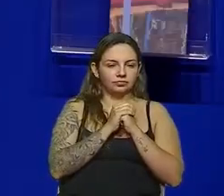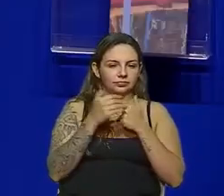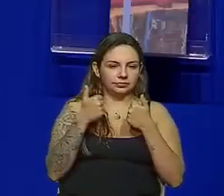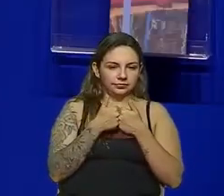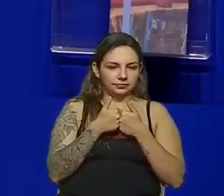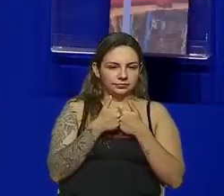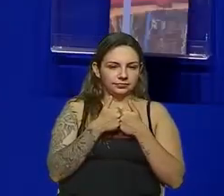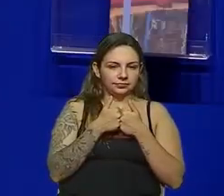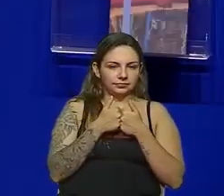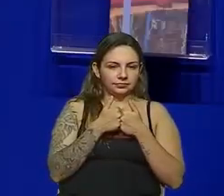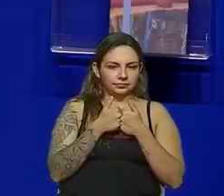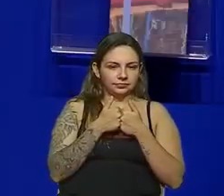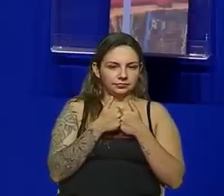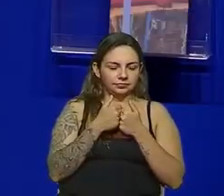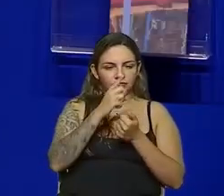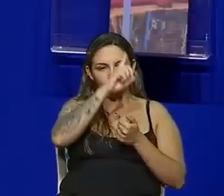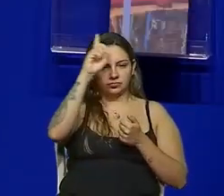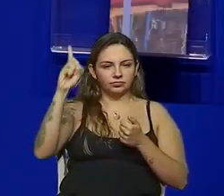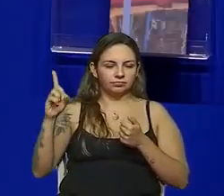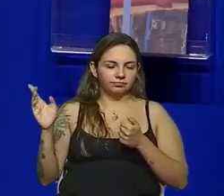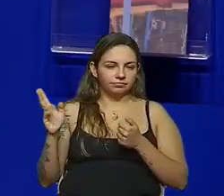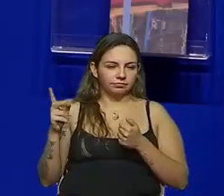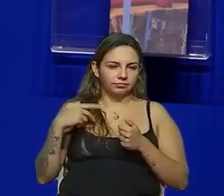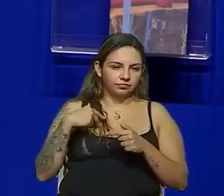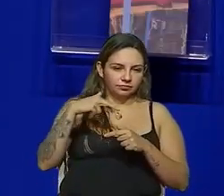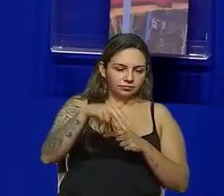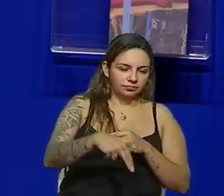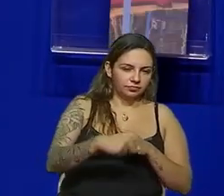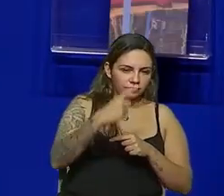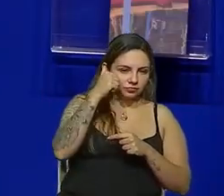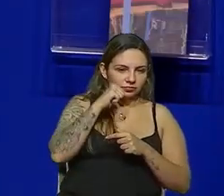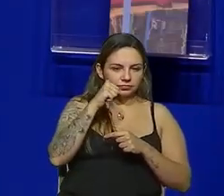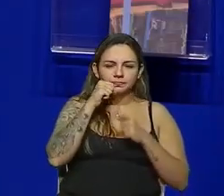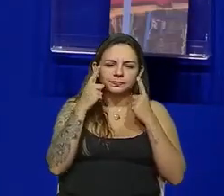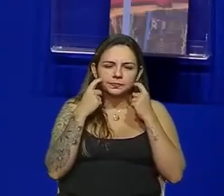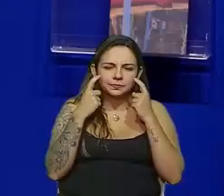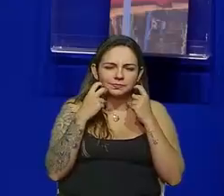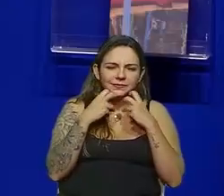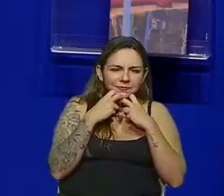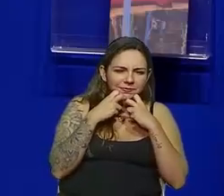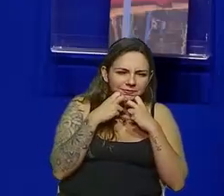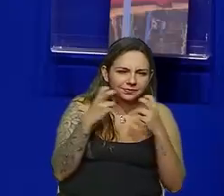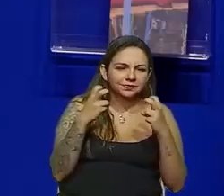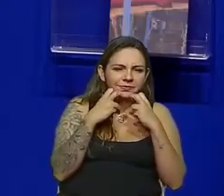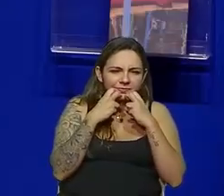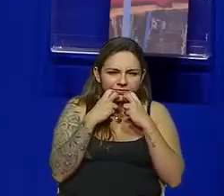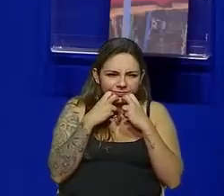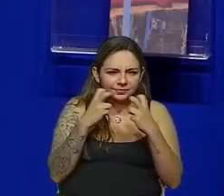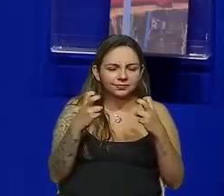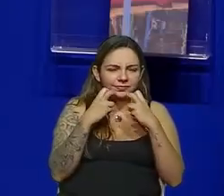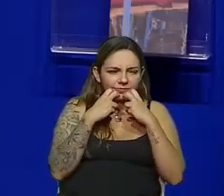perto da Paulista e um dia eu desci e tinha uma mulher chorando, gritando,